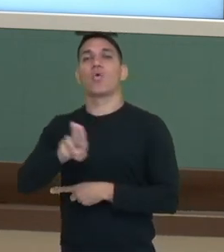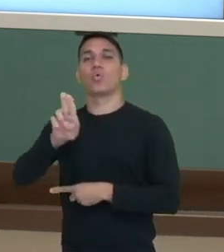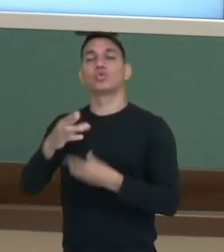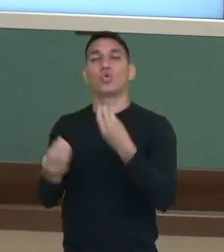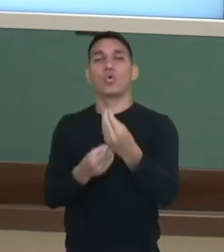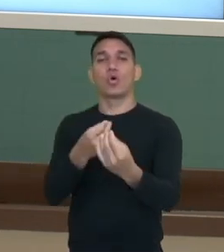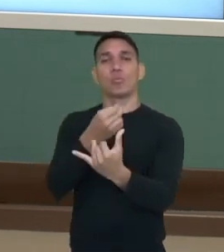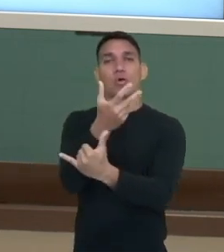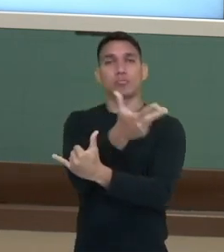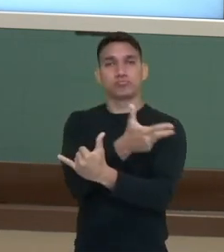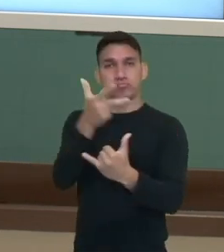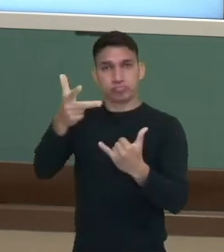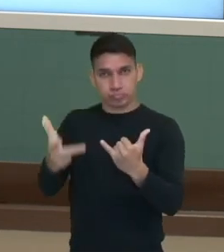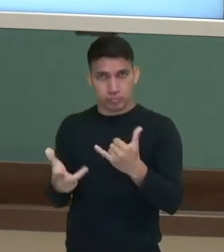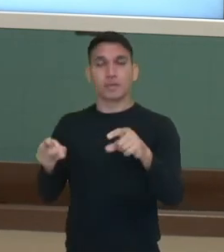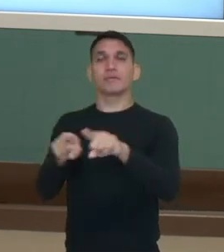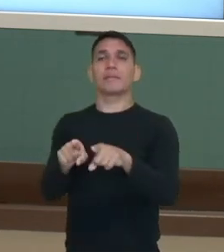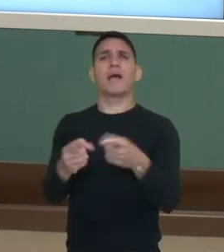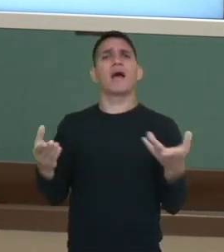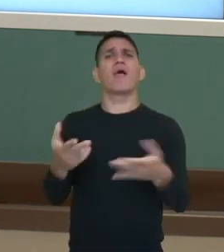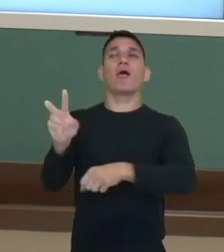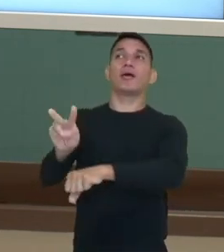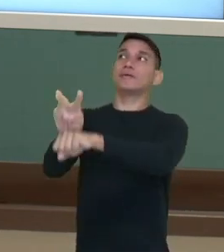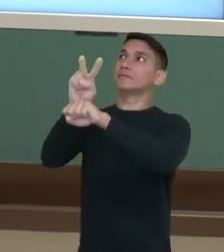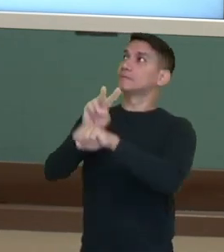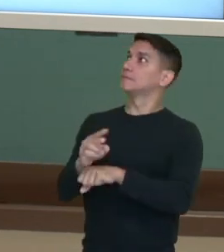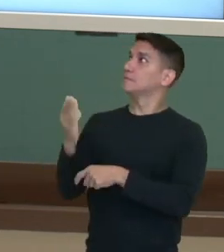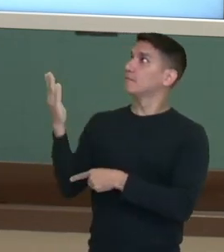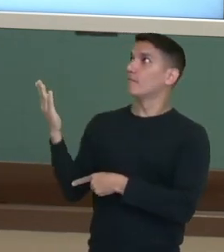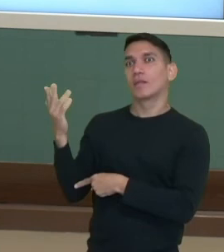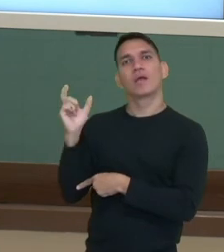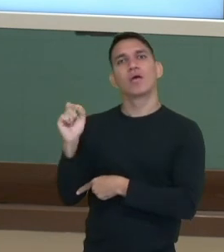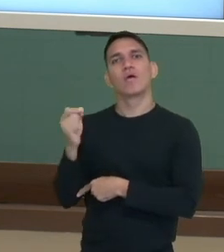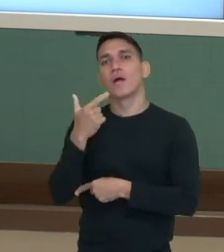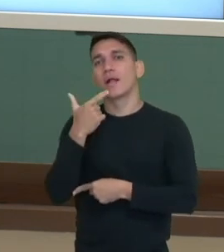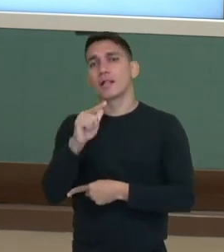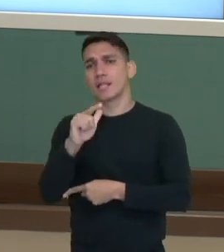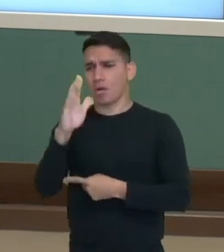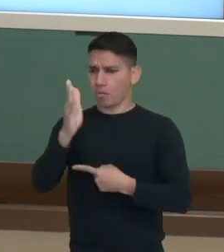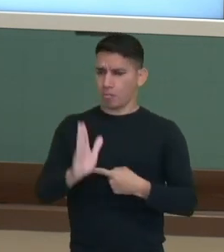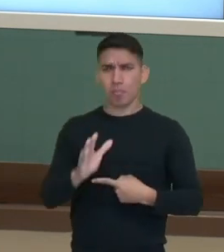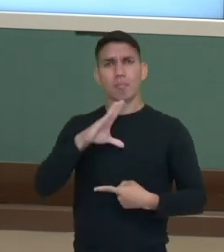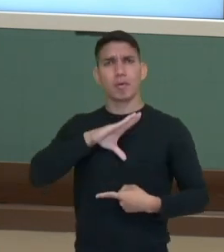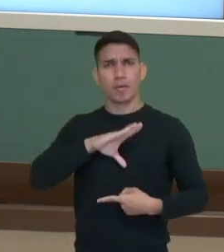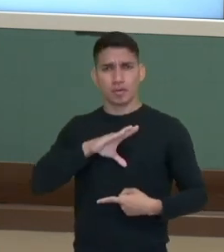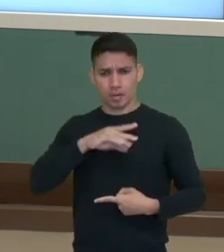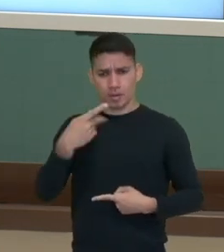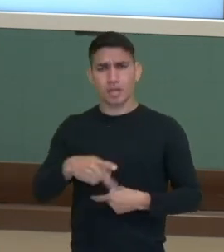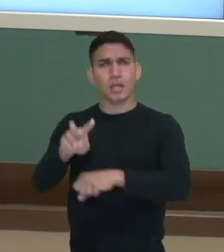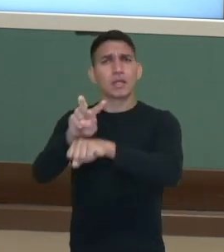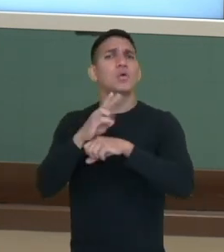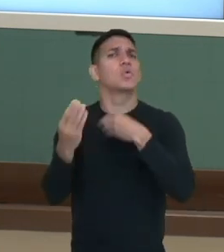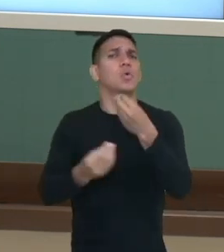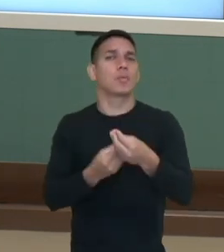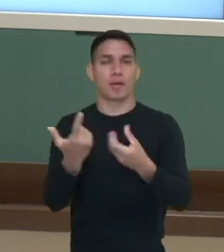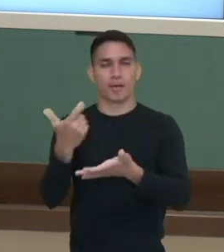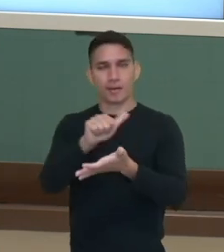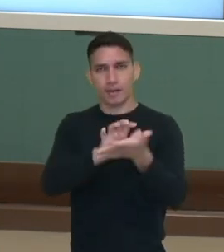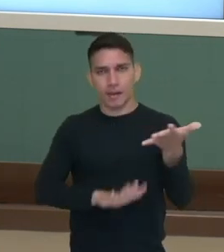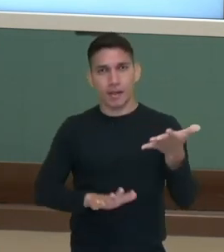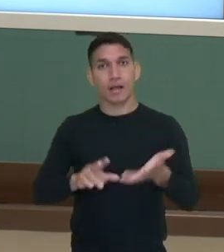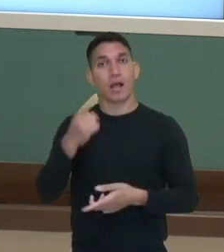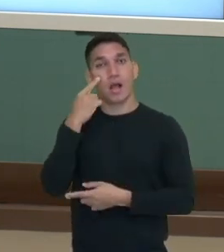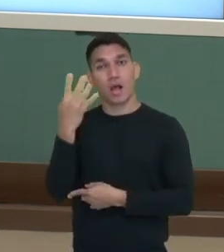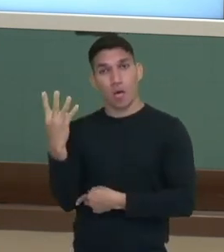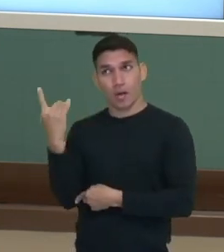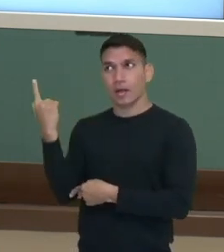e agora estrangeirismo, palavra estrangeira na língua portuguesa. Temos aqui a atividade número 4, ainda usando